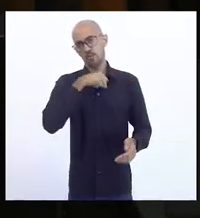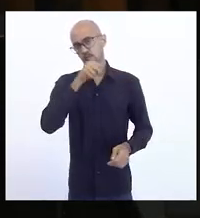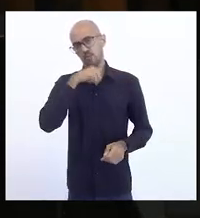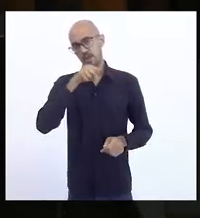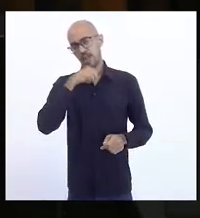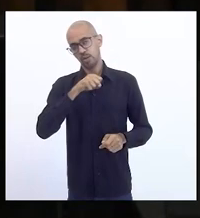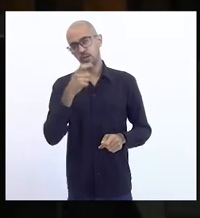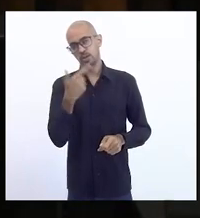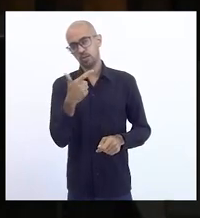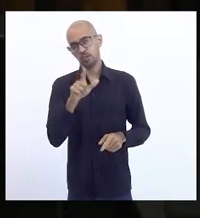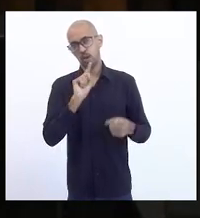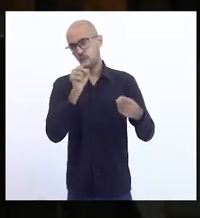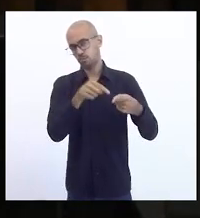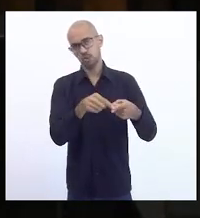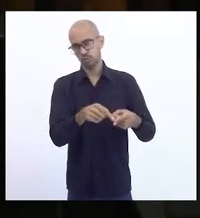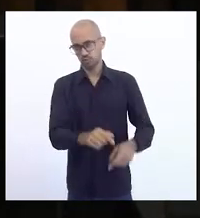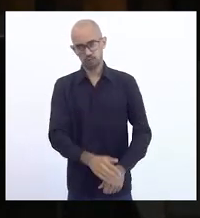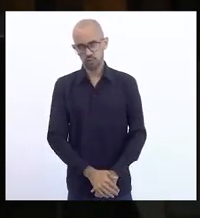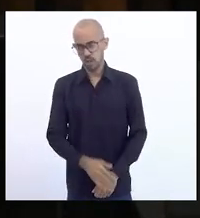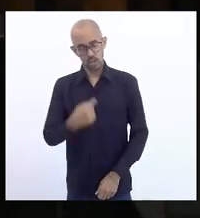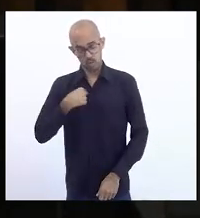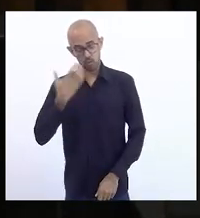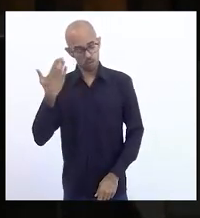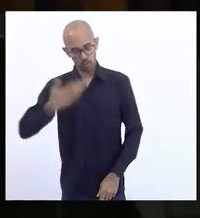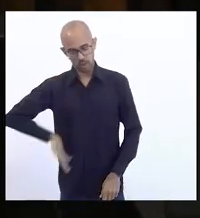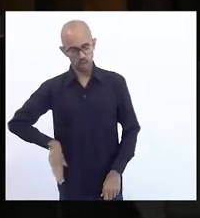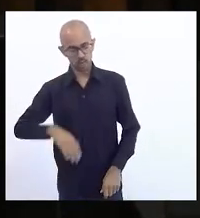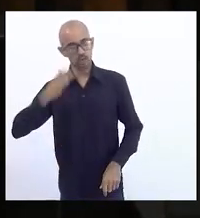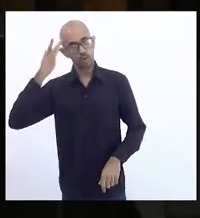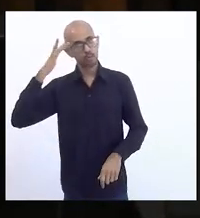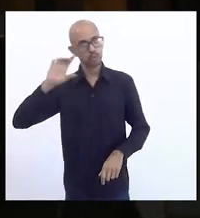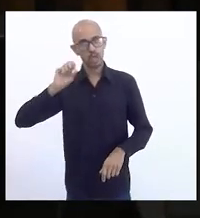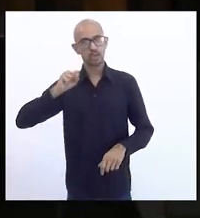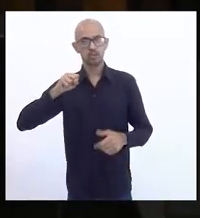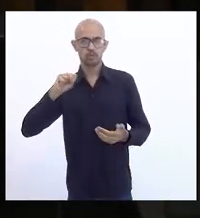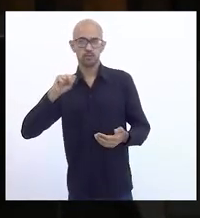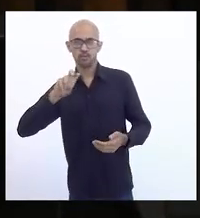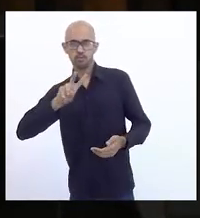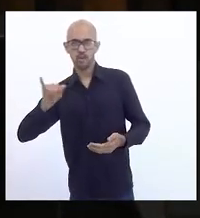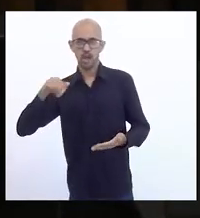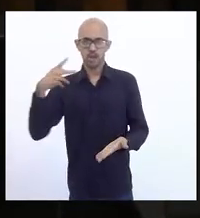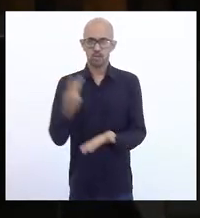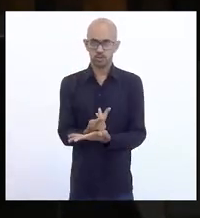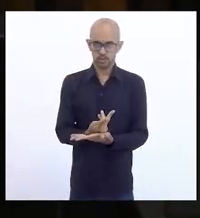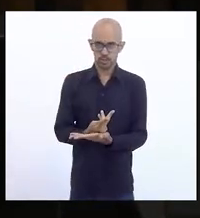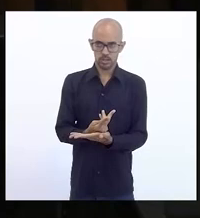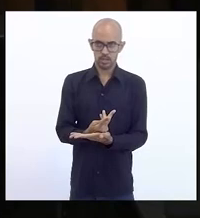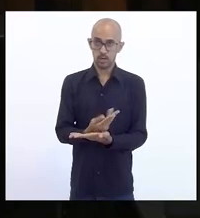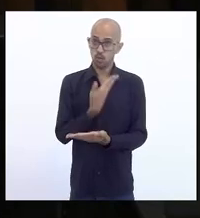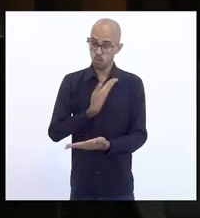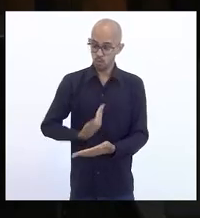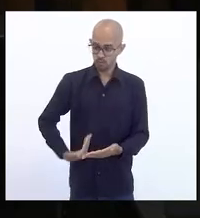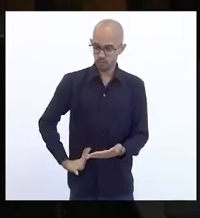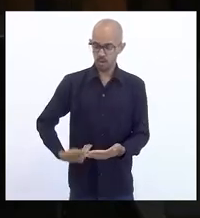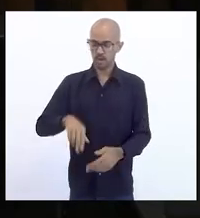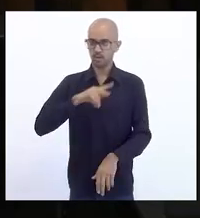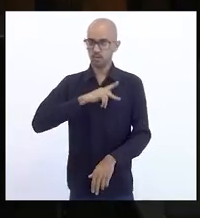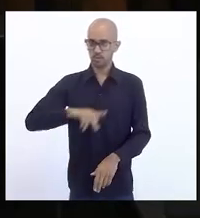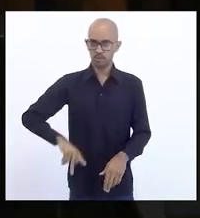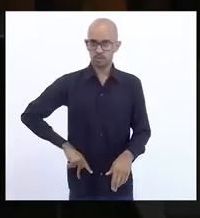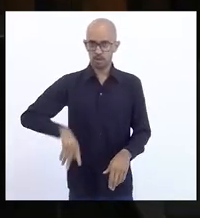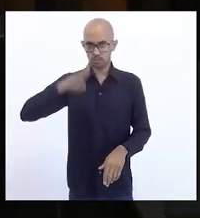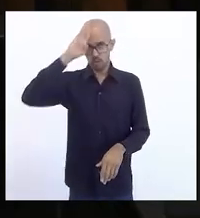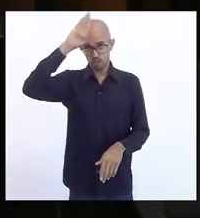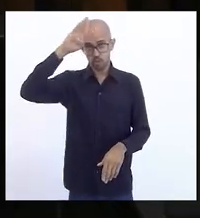propósito. Eu não quero. E não sei o que vai acontecer. E num governo do presidente